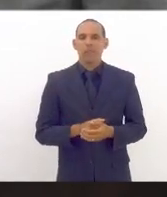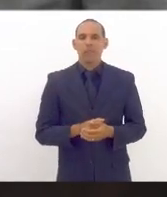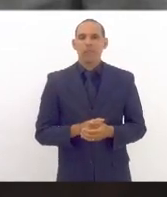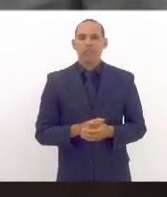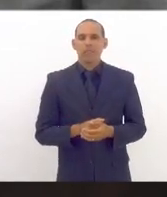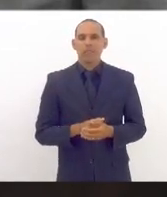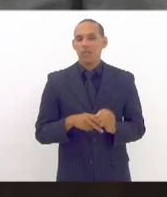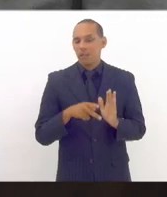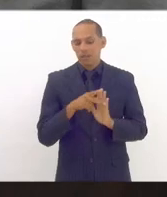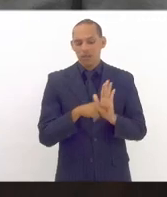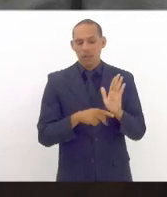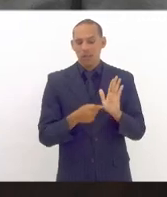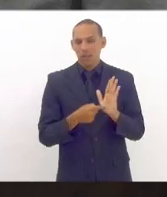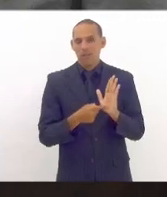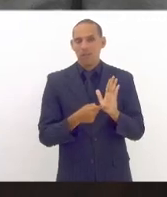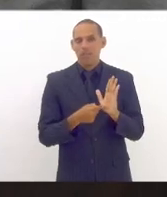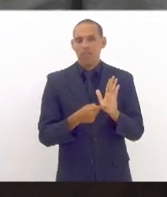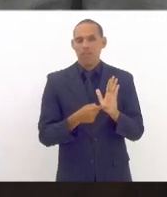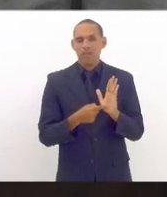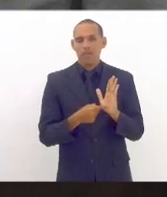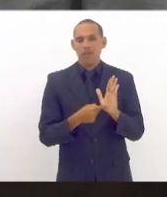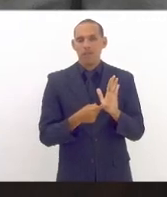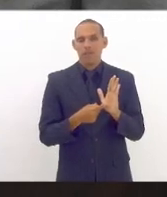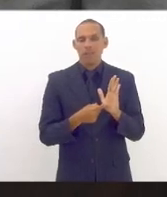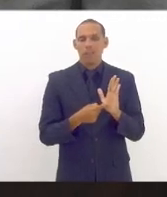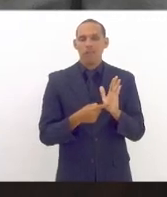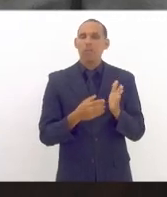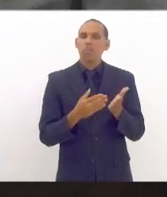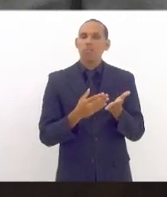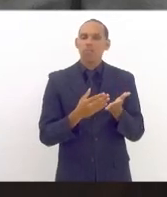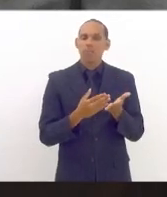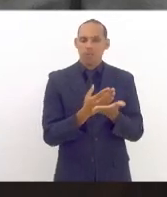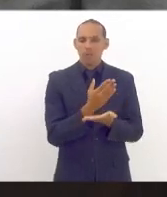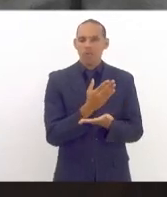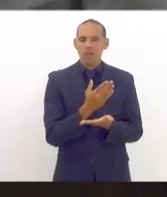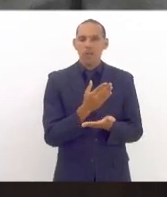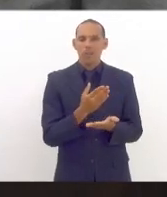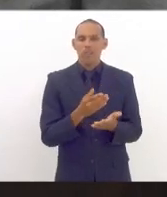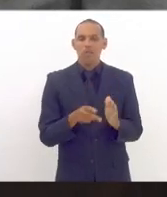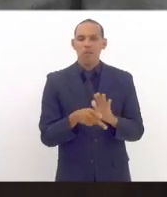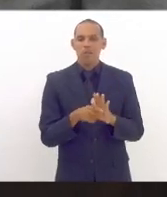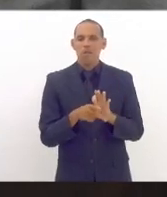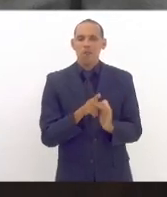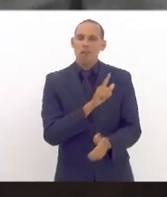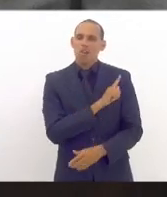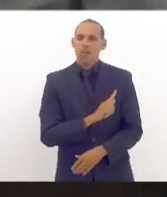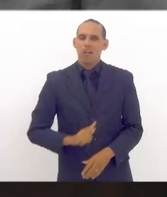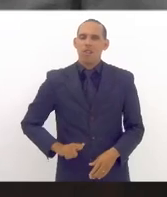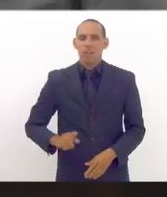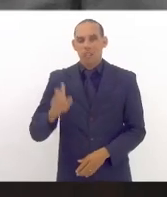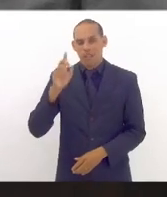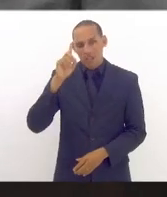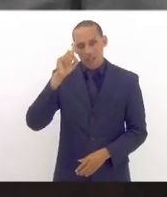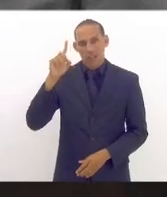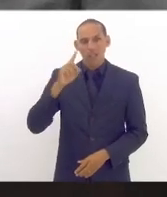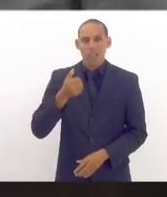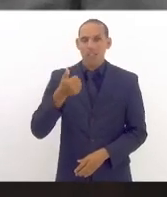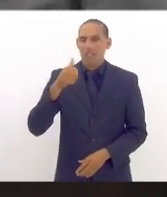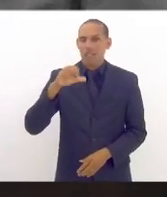projeto foi a sanção do governador em 19